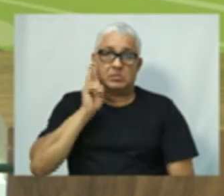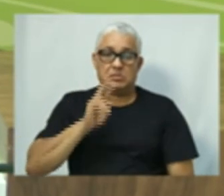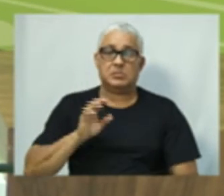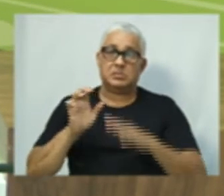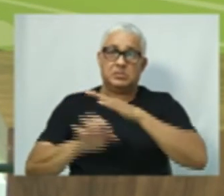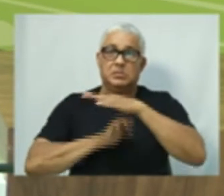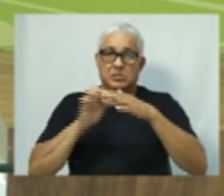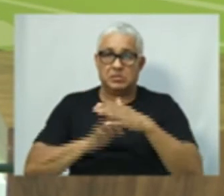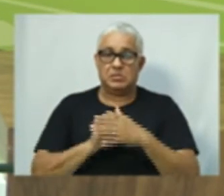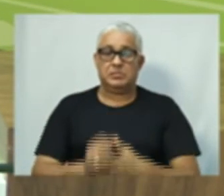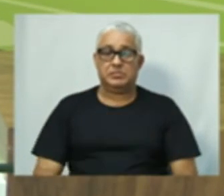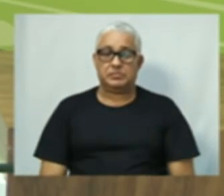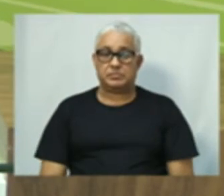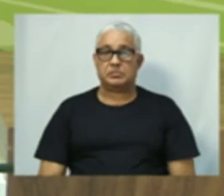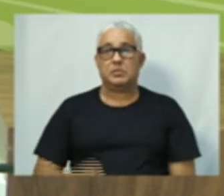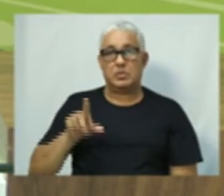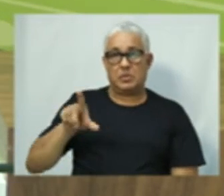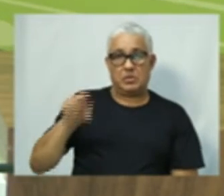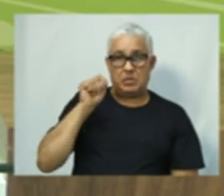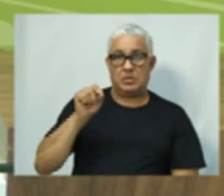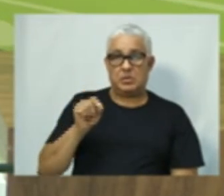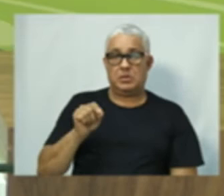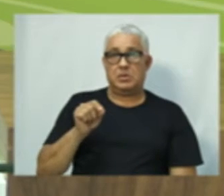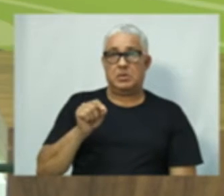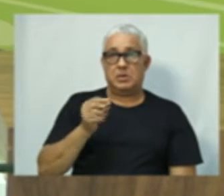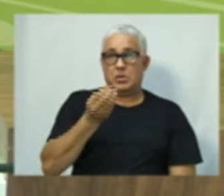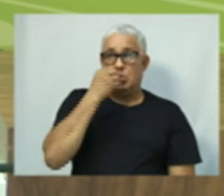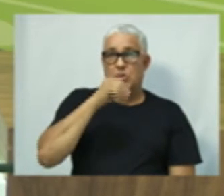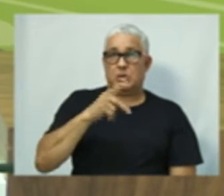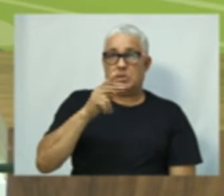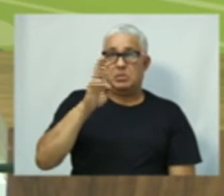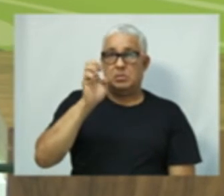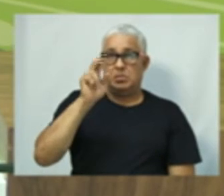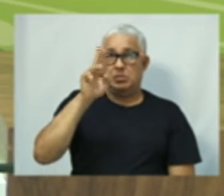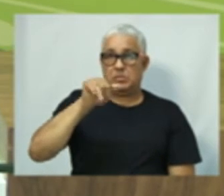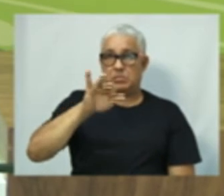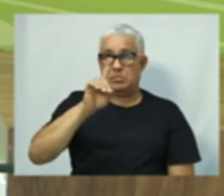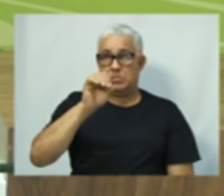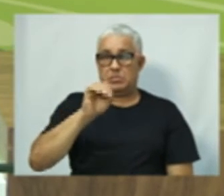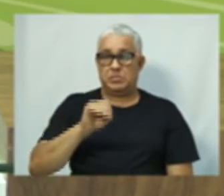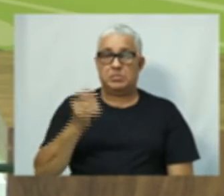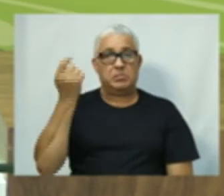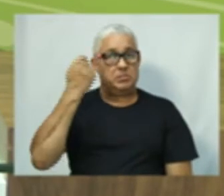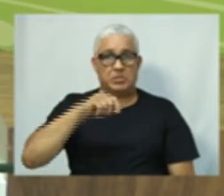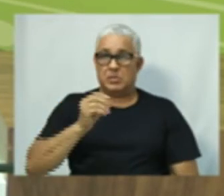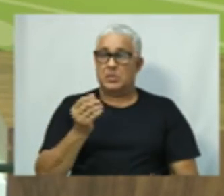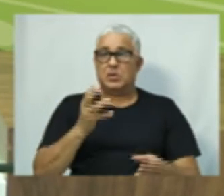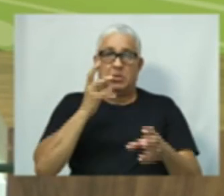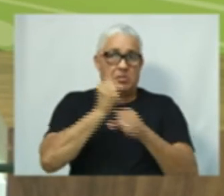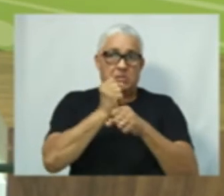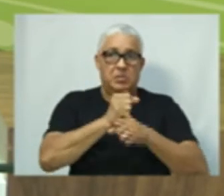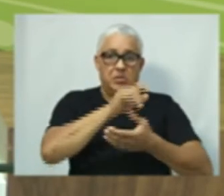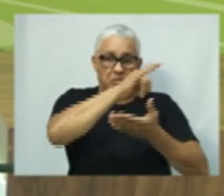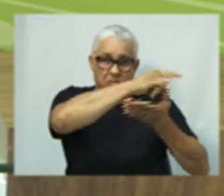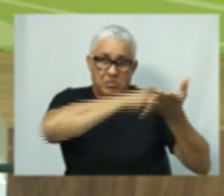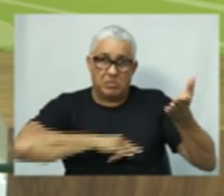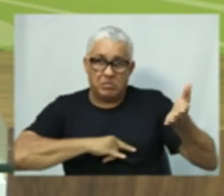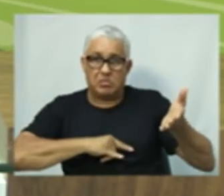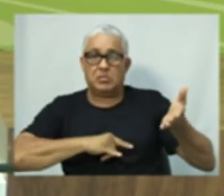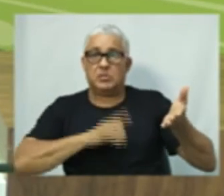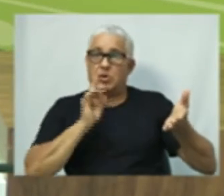empresa, quando ela faz a opção pelo lucro presumido, ela não precisa fazer a escrituração contábil, simplesmente ela, para fins